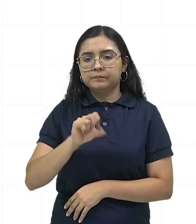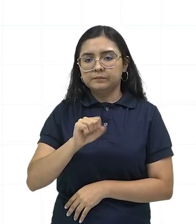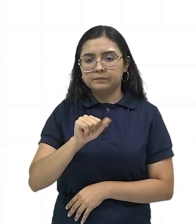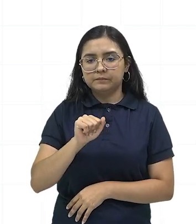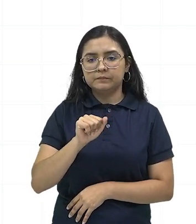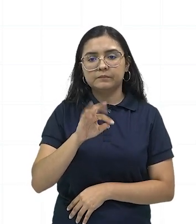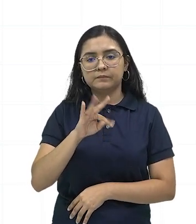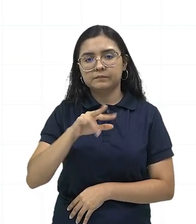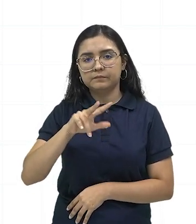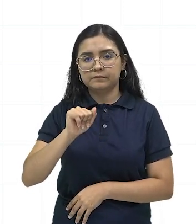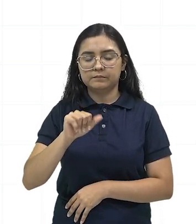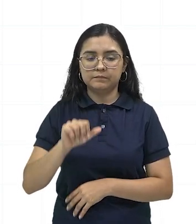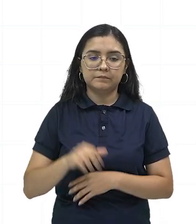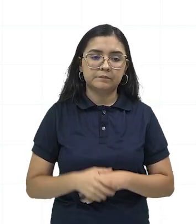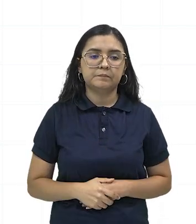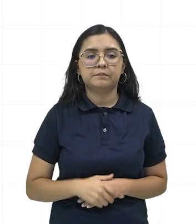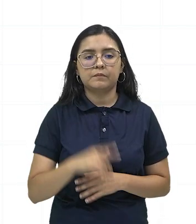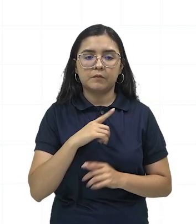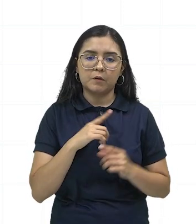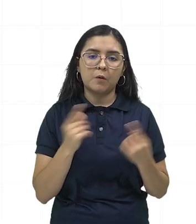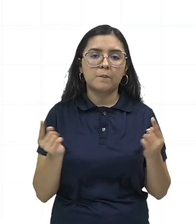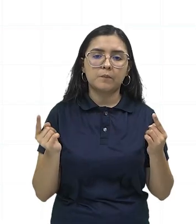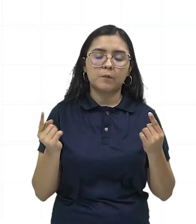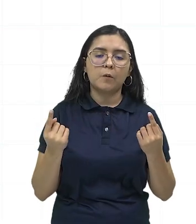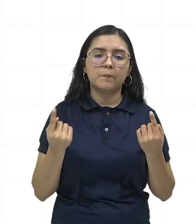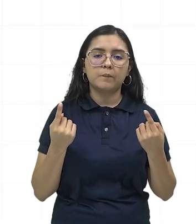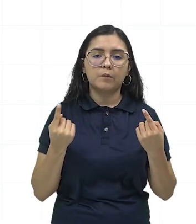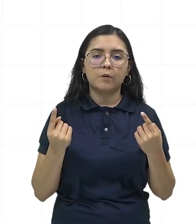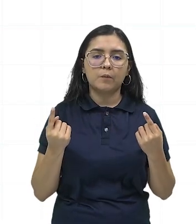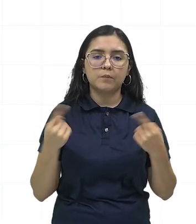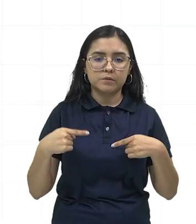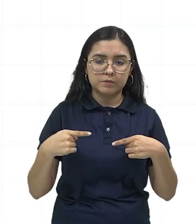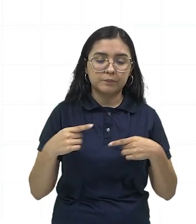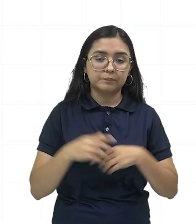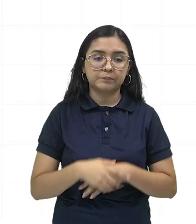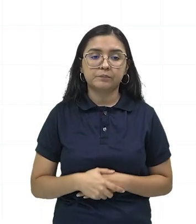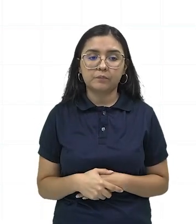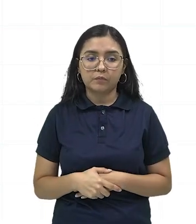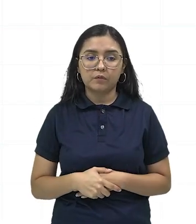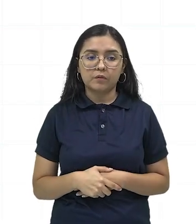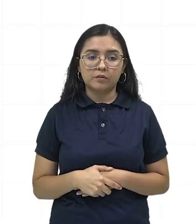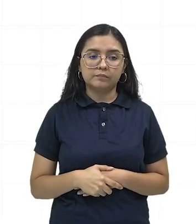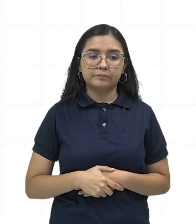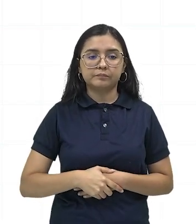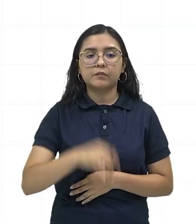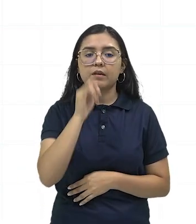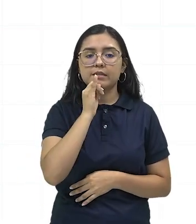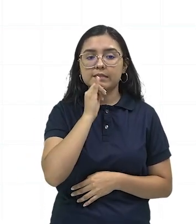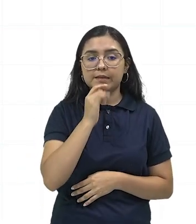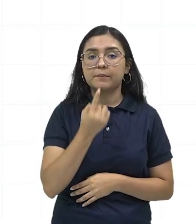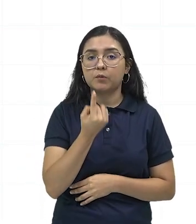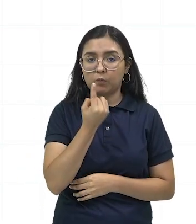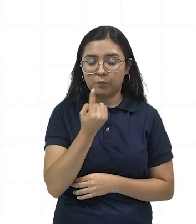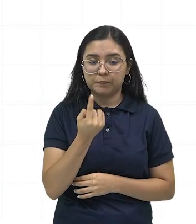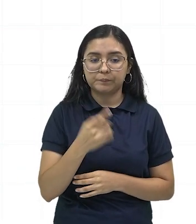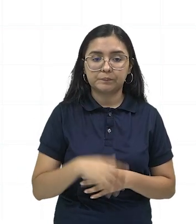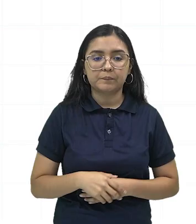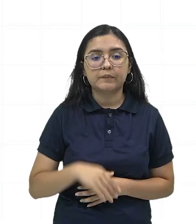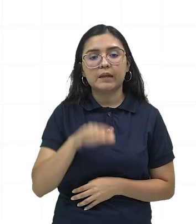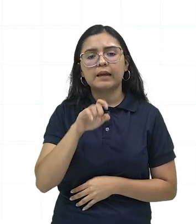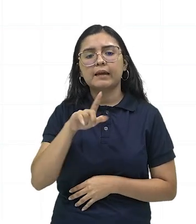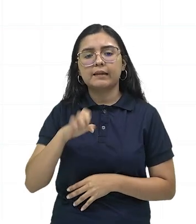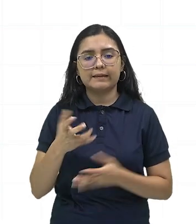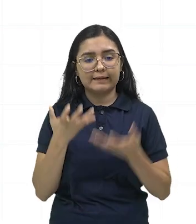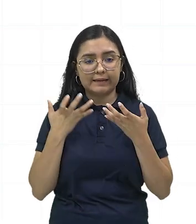indicar oposição ou contraste entre as ideias. Lá no meu exemplo 1, ele queria ir, olha aí, eu queria ir, que eu tenho uma